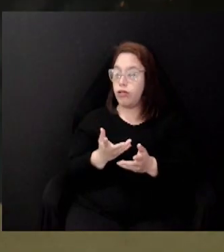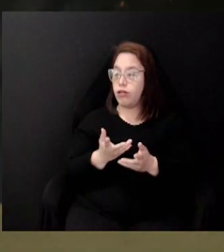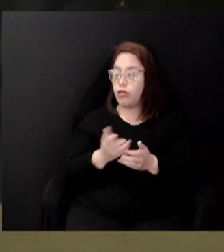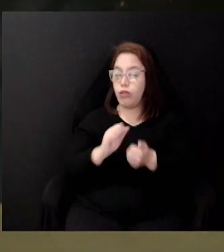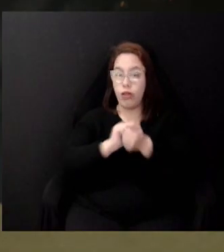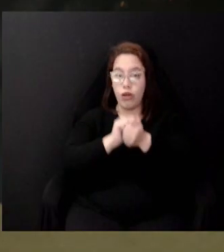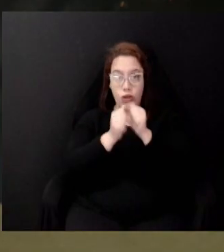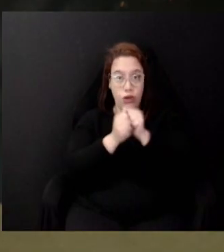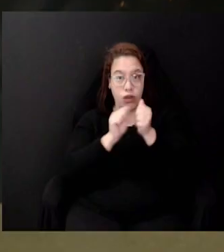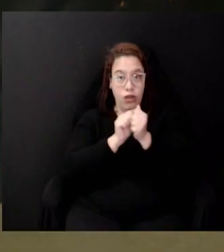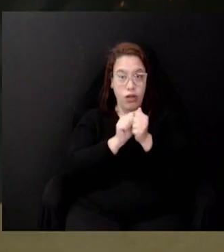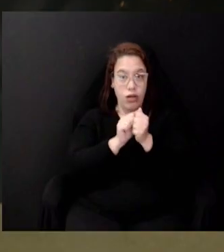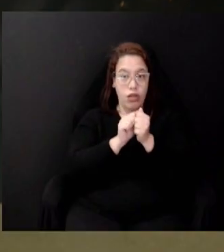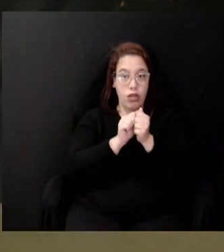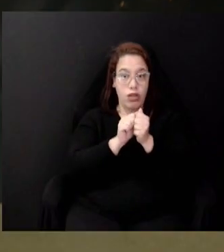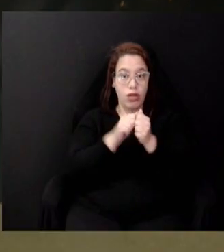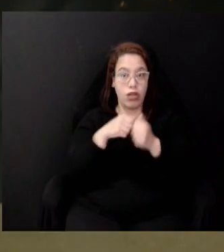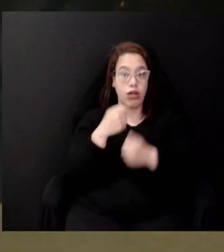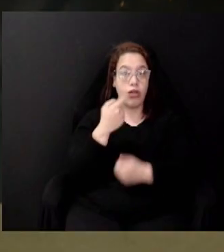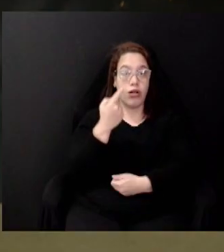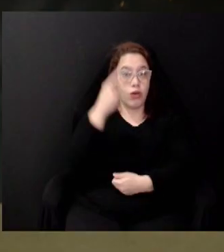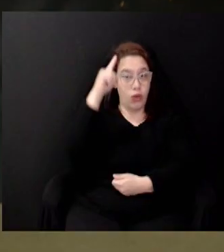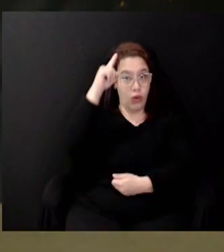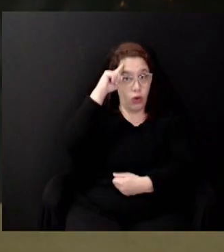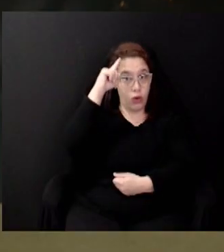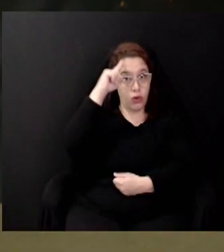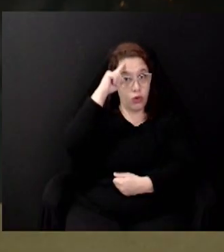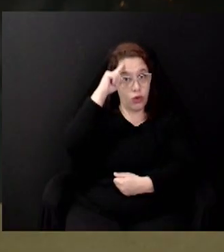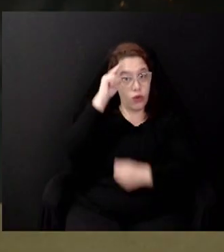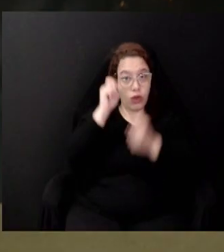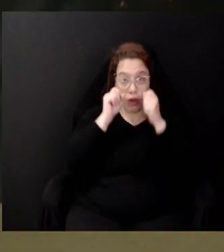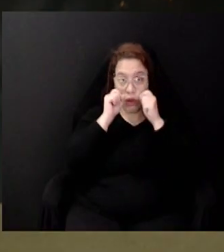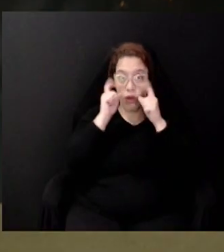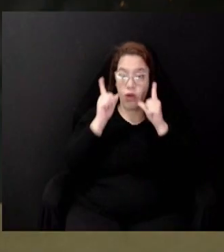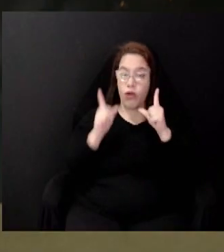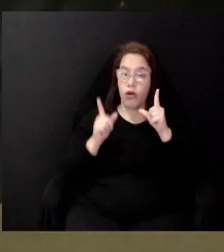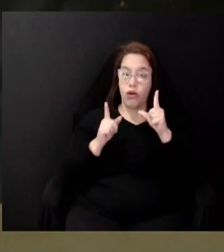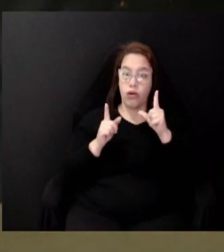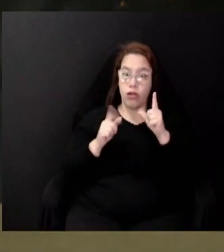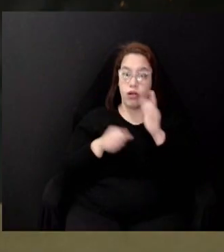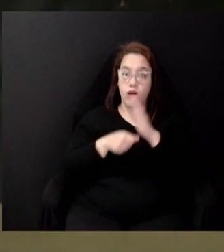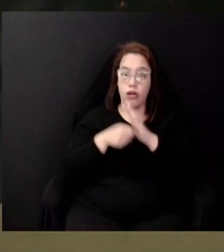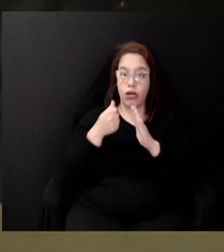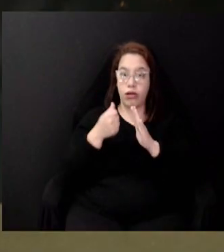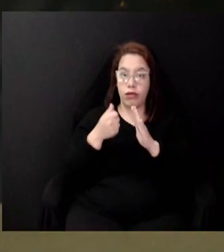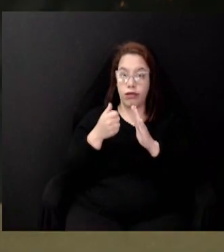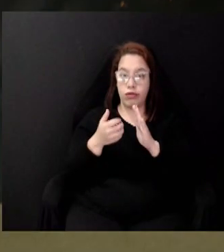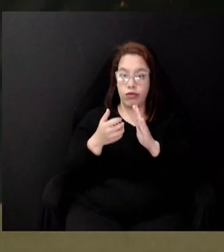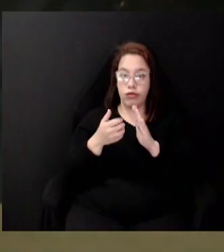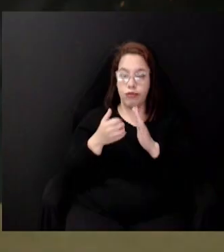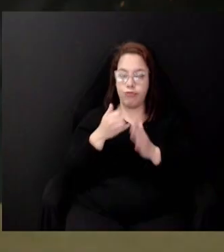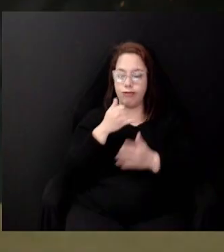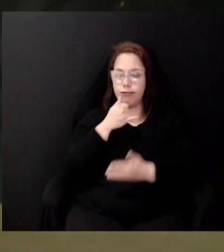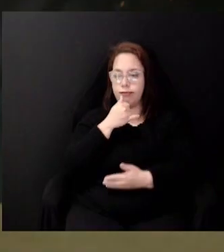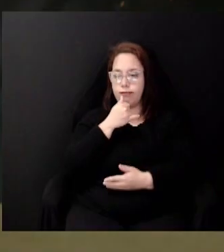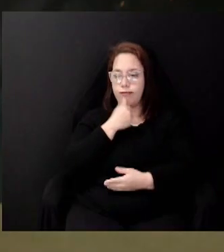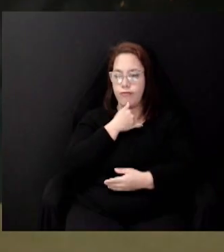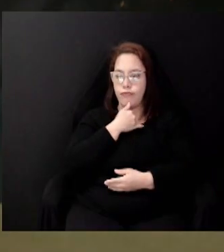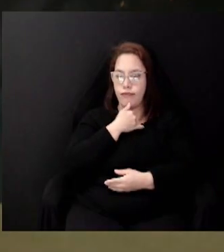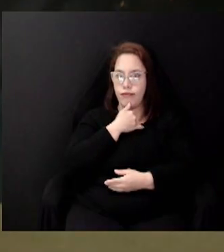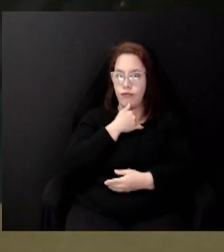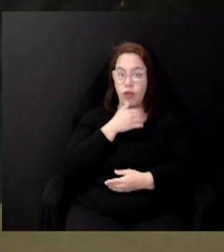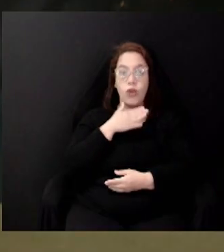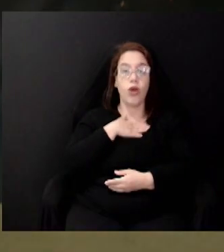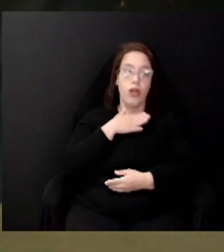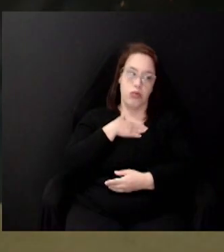gente trouxe para o nosso dia a dia. E a gente acorda, e a primeira coisa que a gente faz, infelizmente, eu me coloco